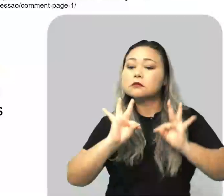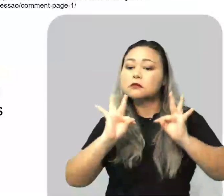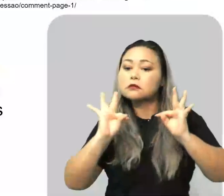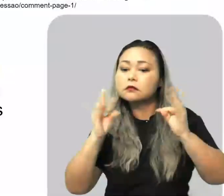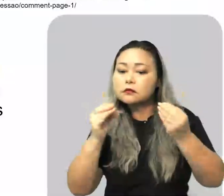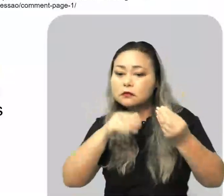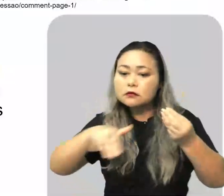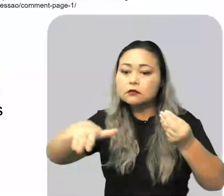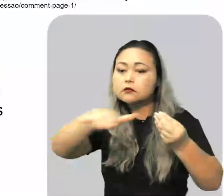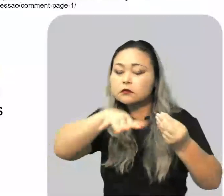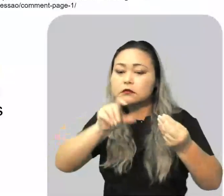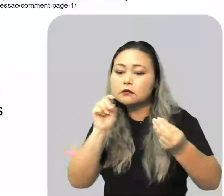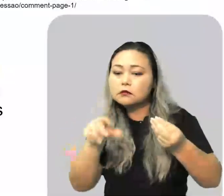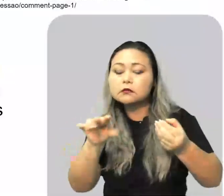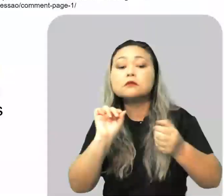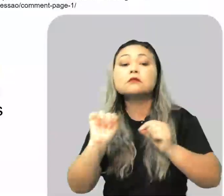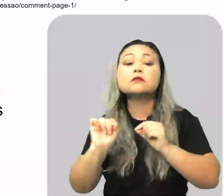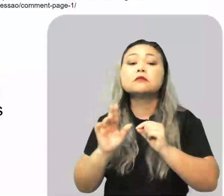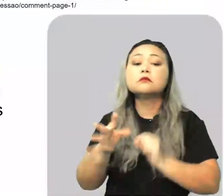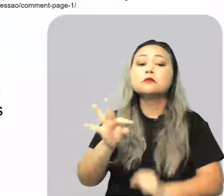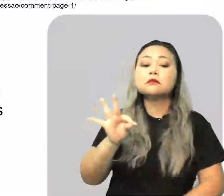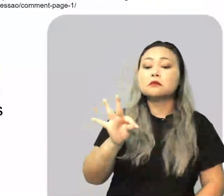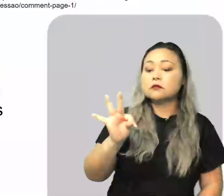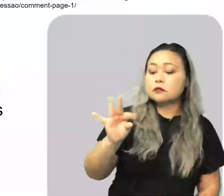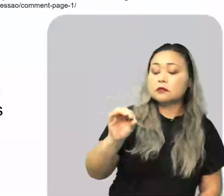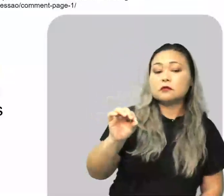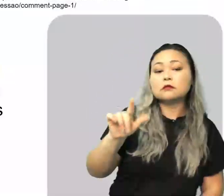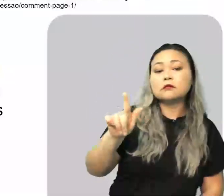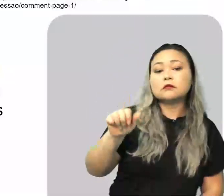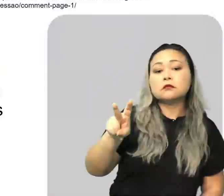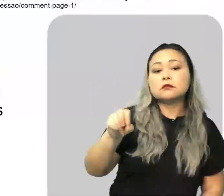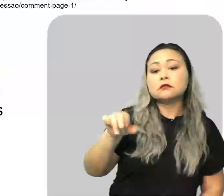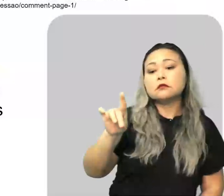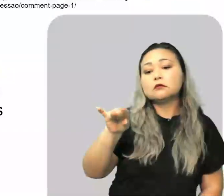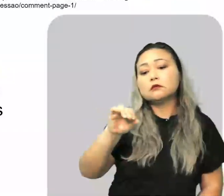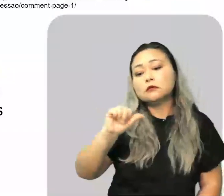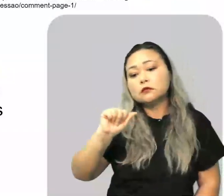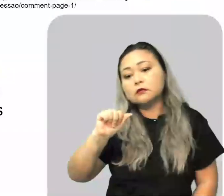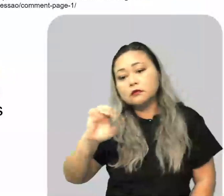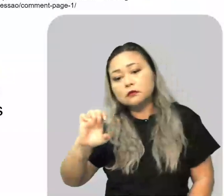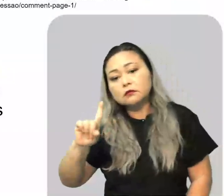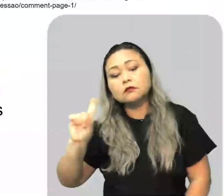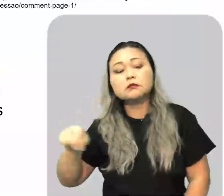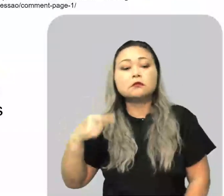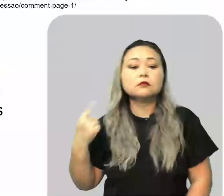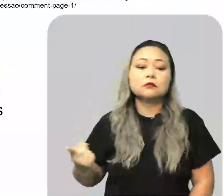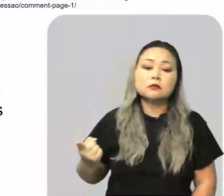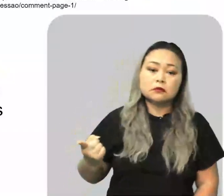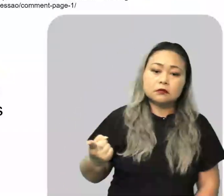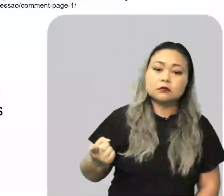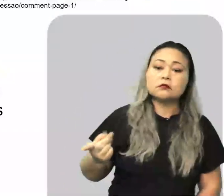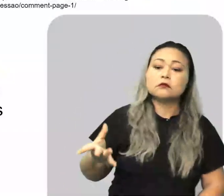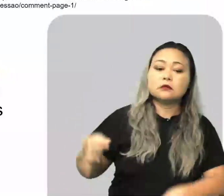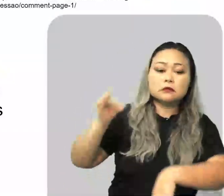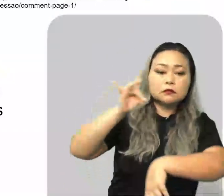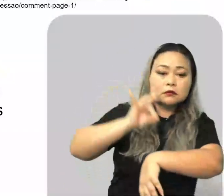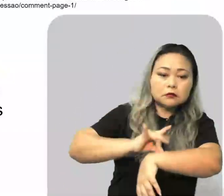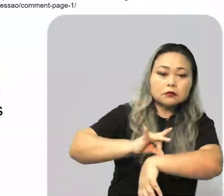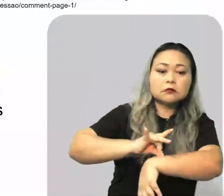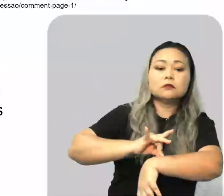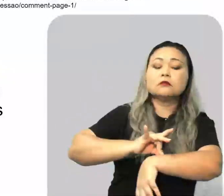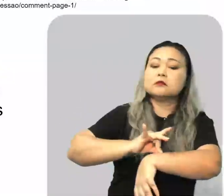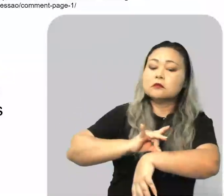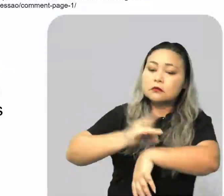Togaviridae. Seu modo de transmissão é pela picada também do mosquito Aedes aegypti. Então, o Aedes aegypti, esse